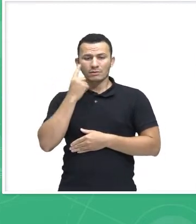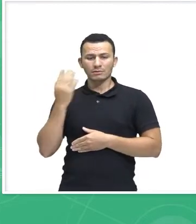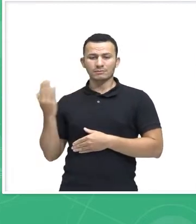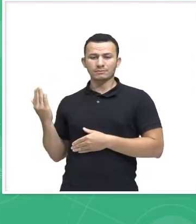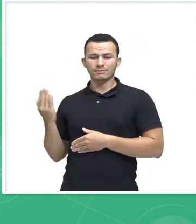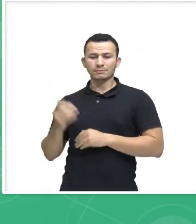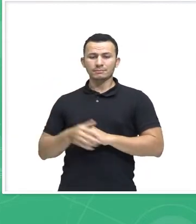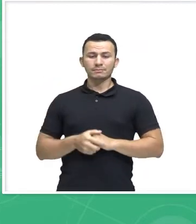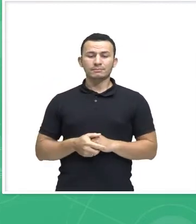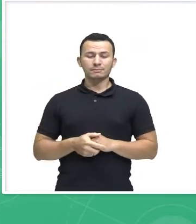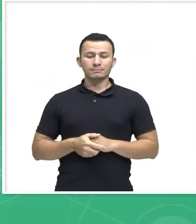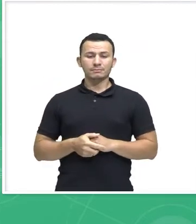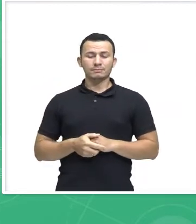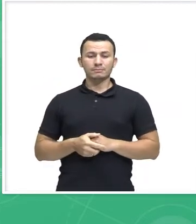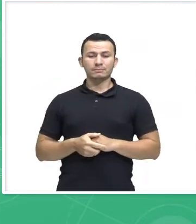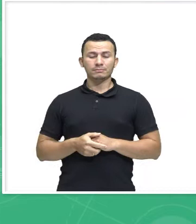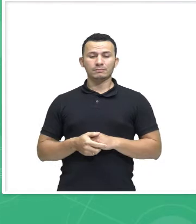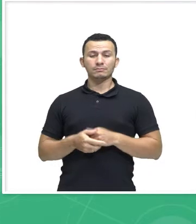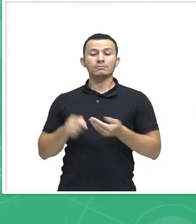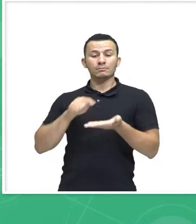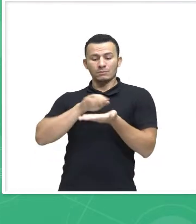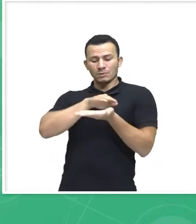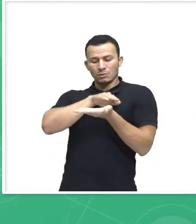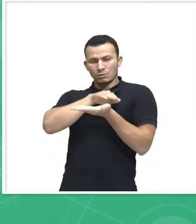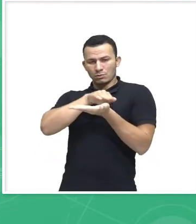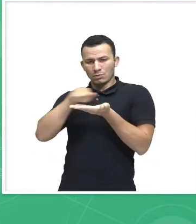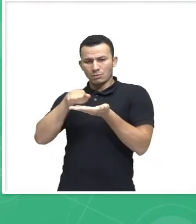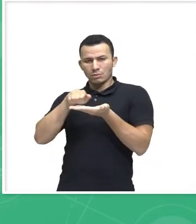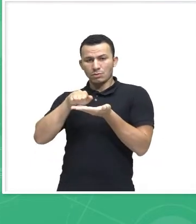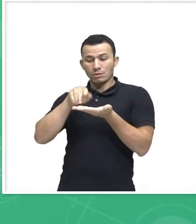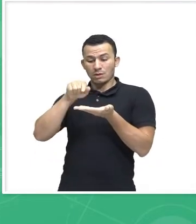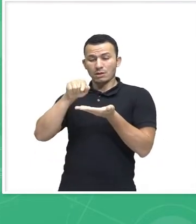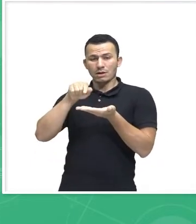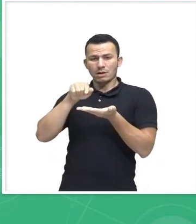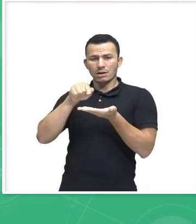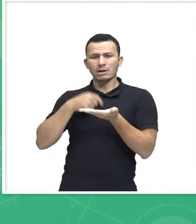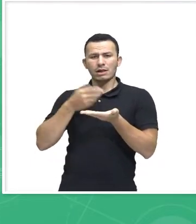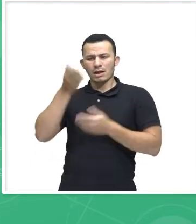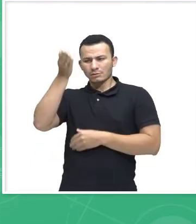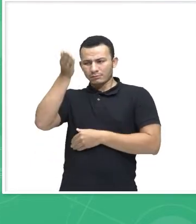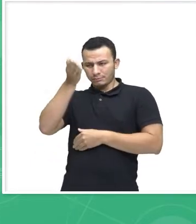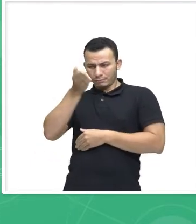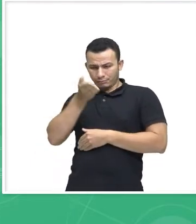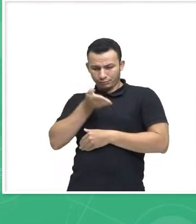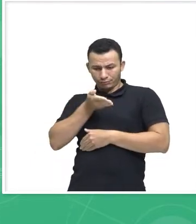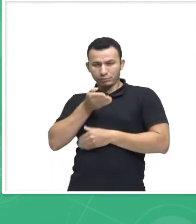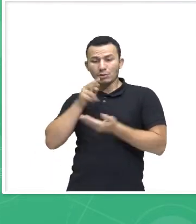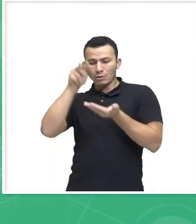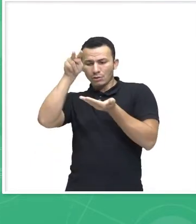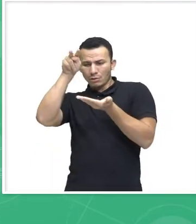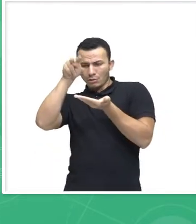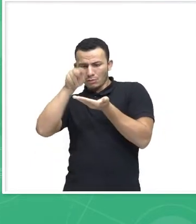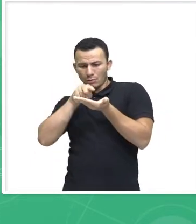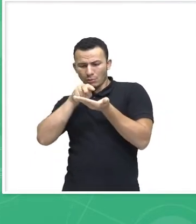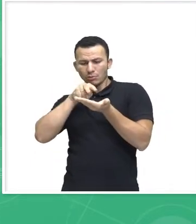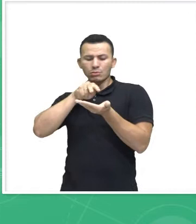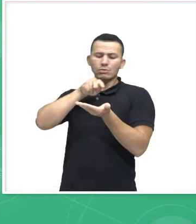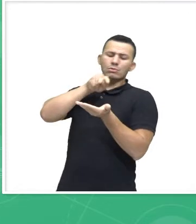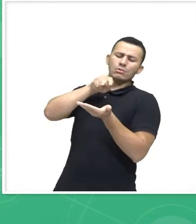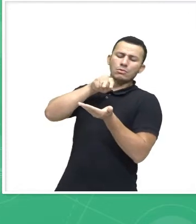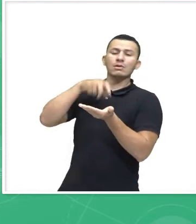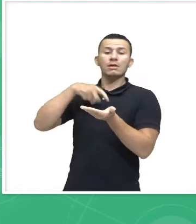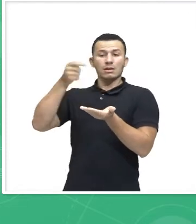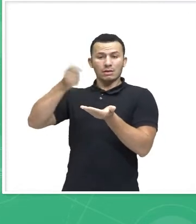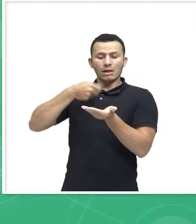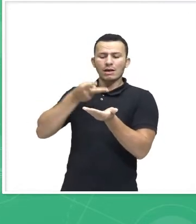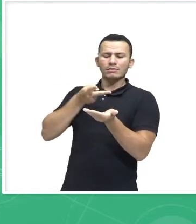azul nessa nessa versão mais frontal do animal nesse corte transversal a gente consegue observar